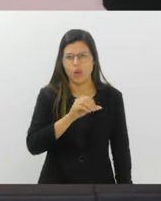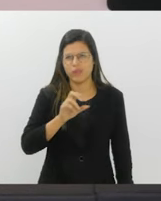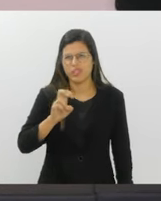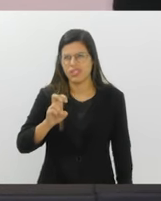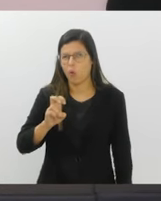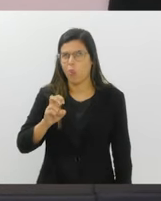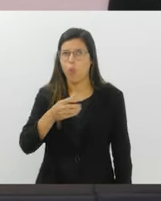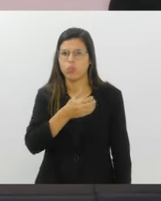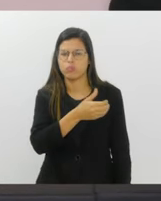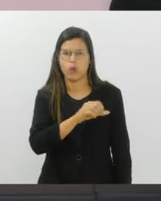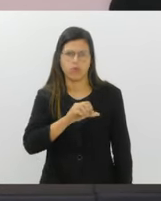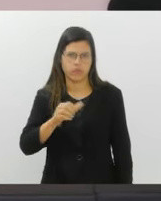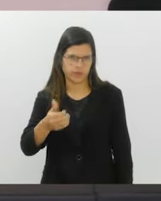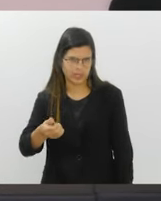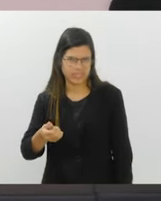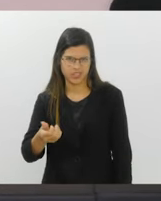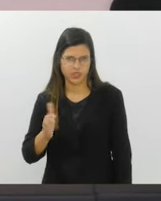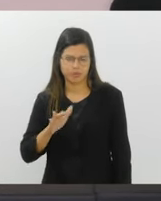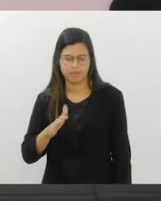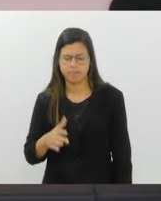95-96.